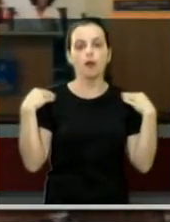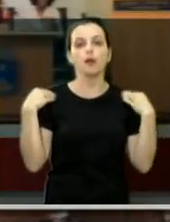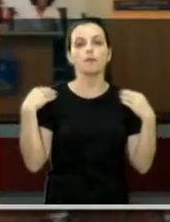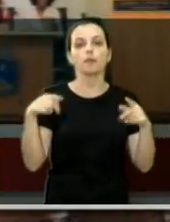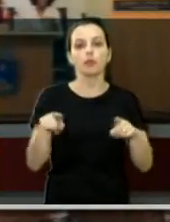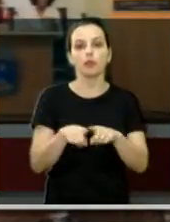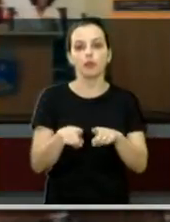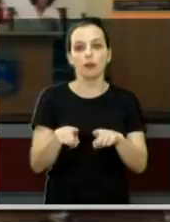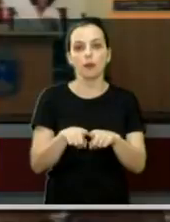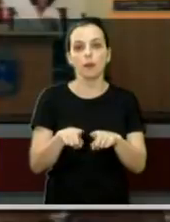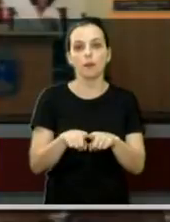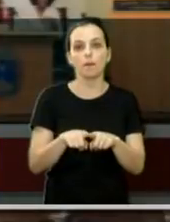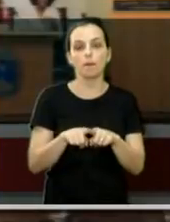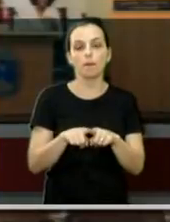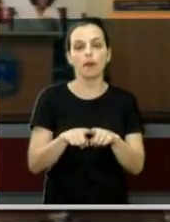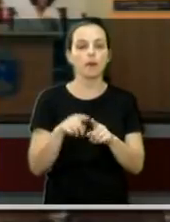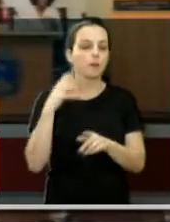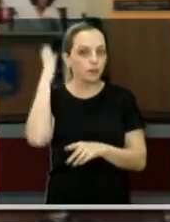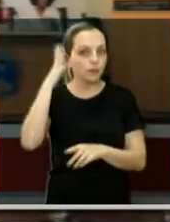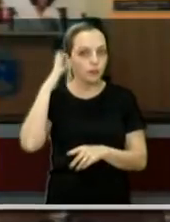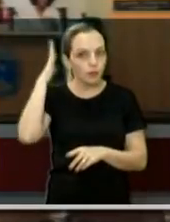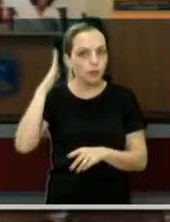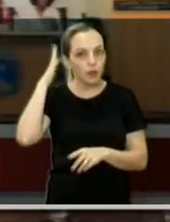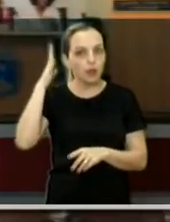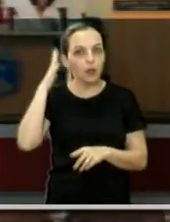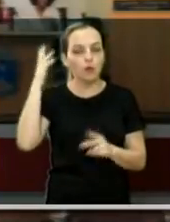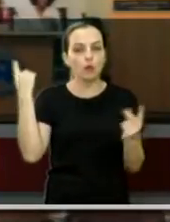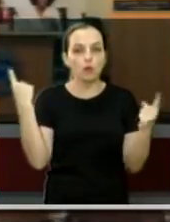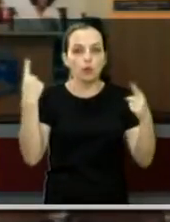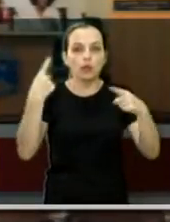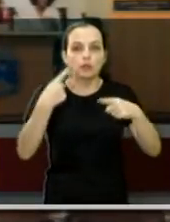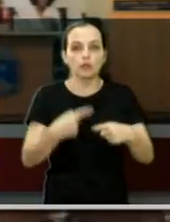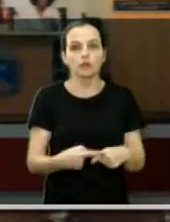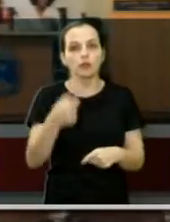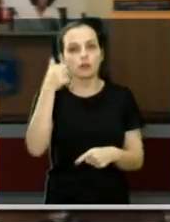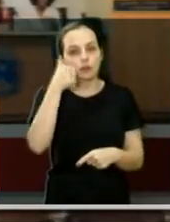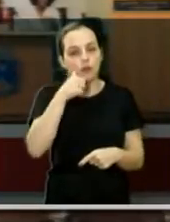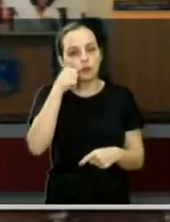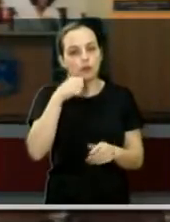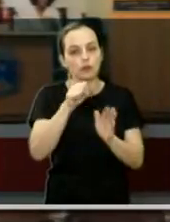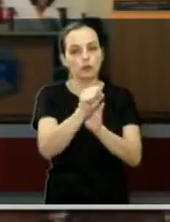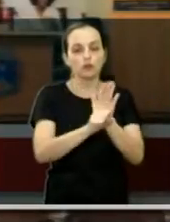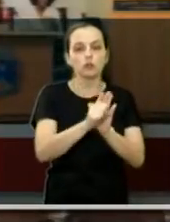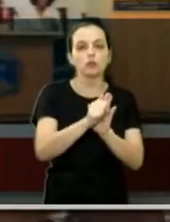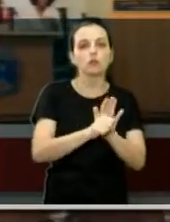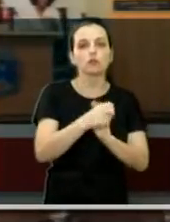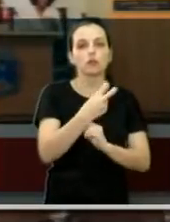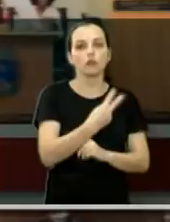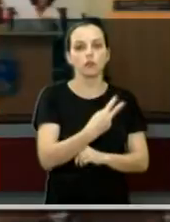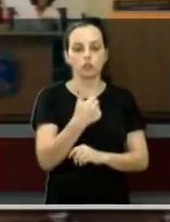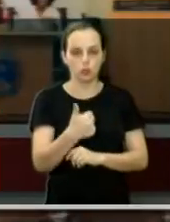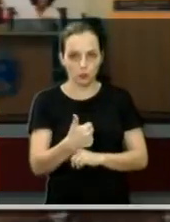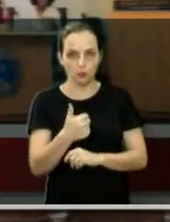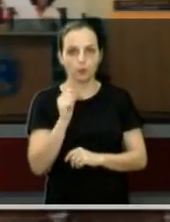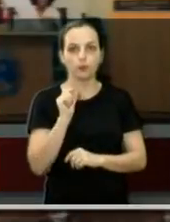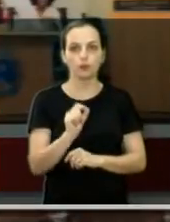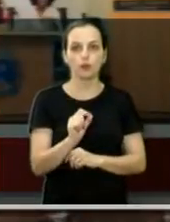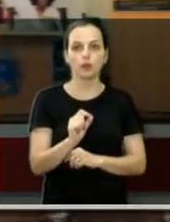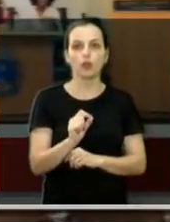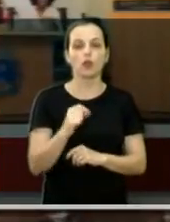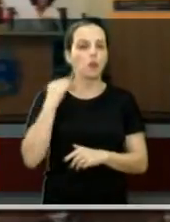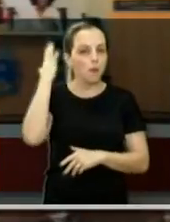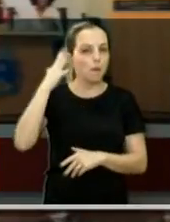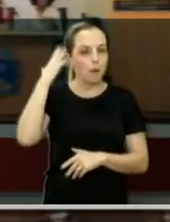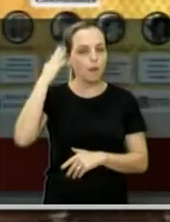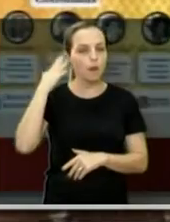o Roger. E também encerramos o mês da mulher aí com uma roda de conversa sobre os desafios das mulheres no século XXI. Foi uma